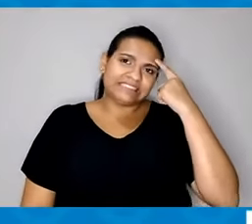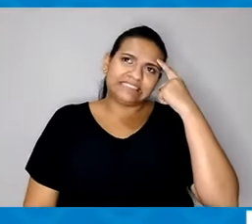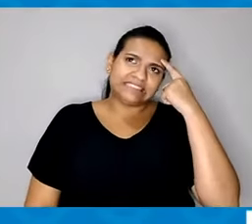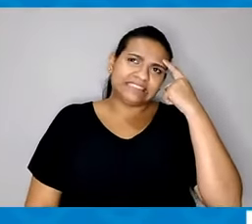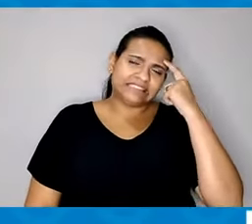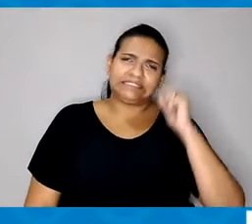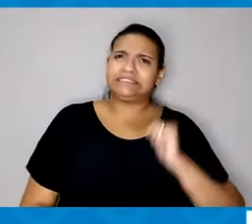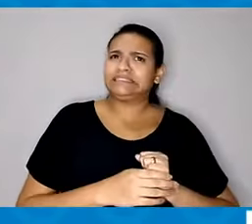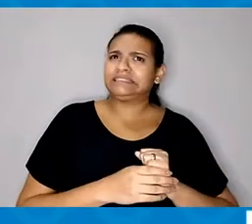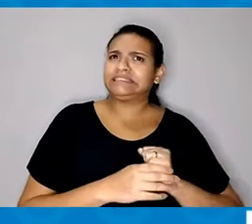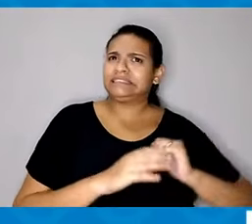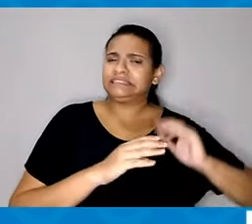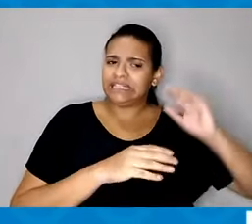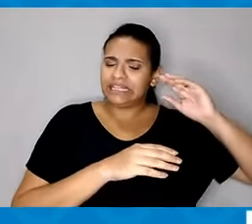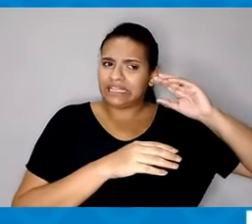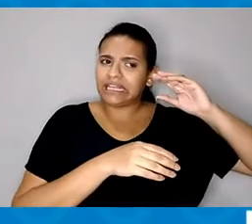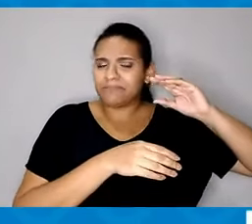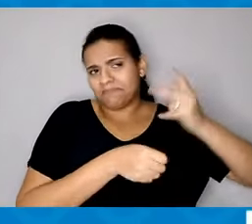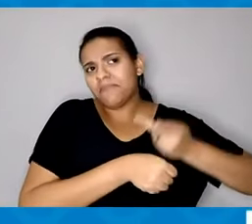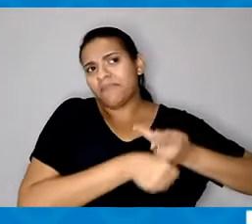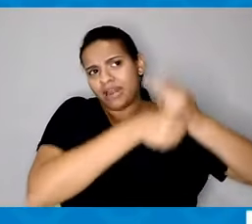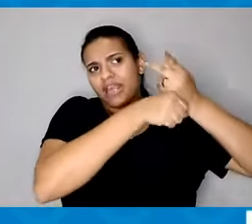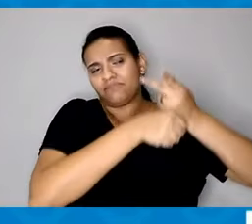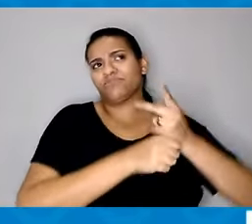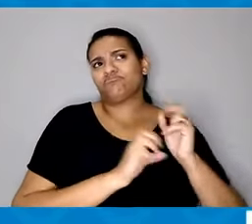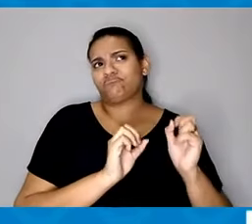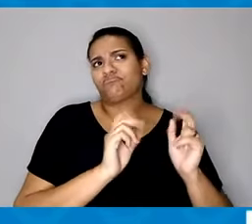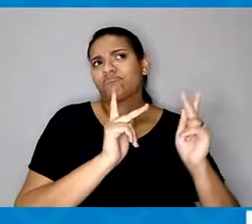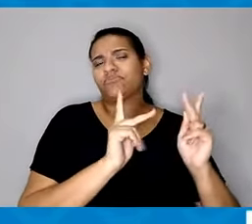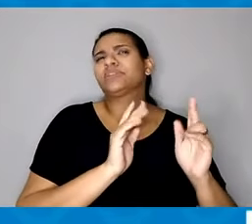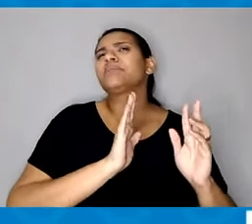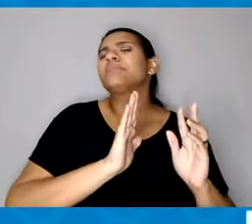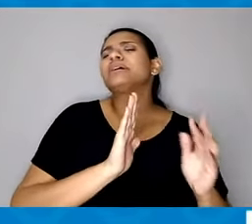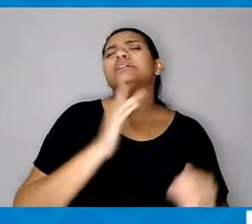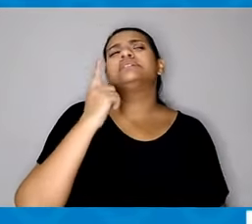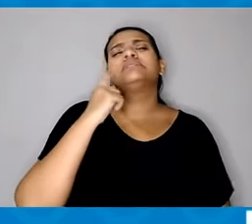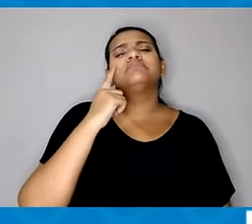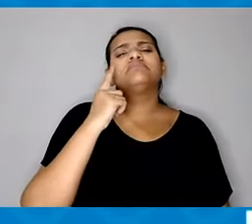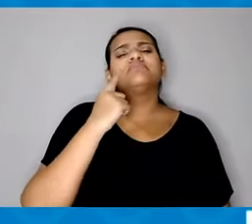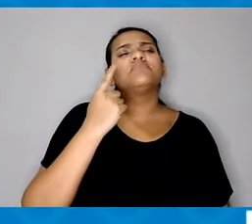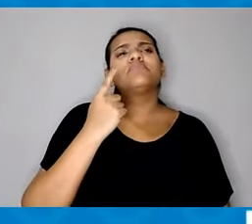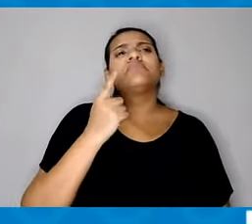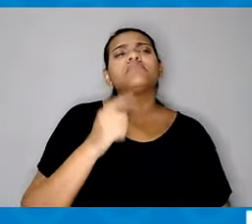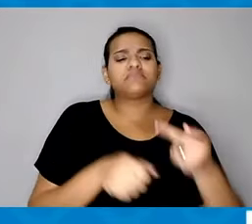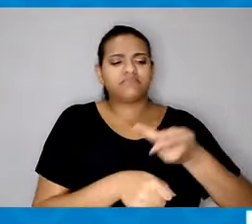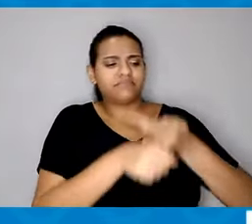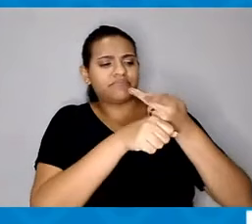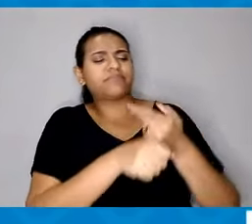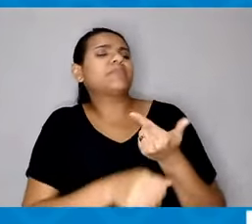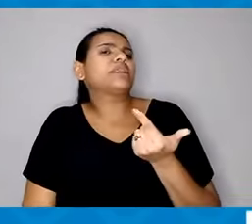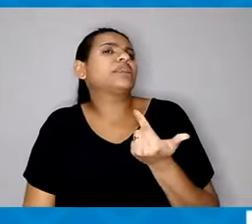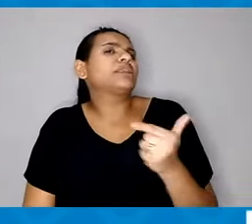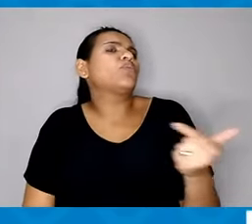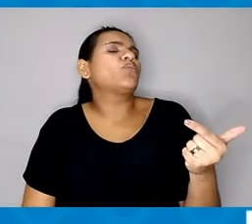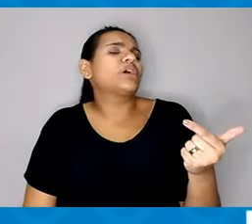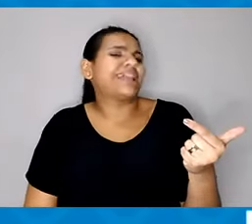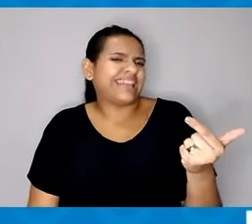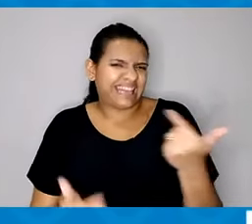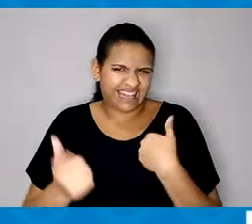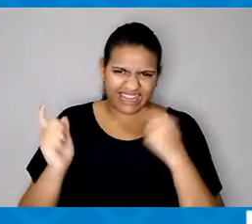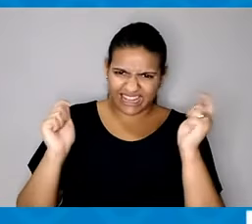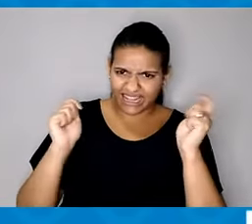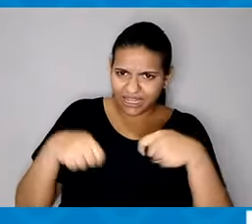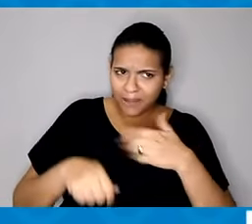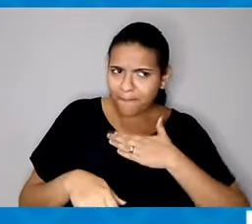do contexto de um prêmio ou fora do contexto de uma disciplina do professor na universidade? Será que eu posso fazer isso na minha